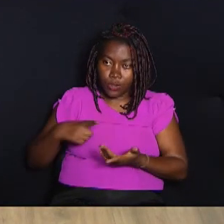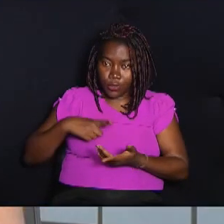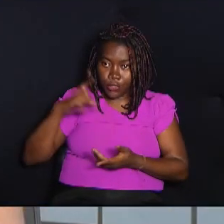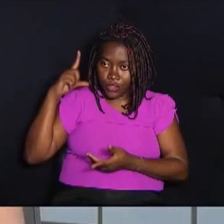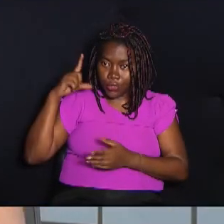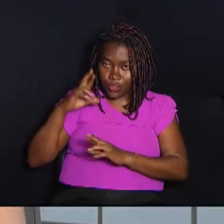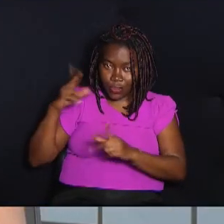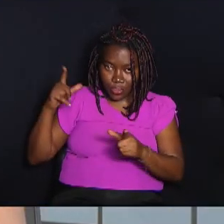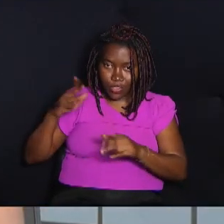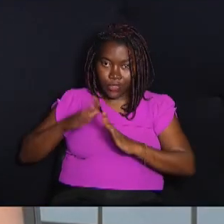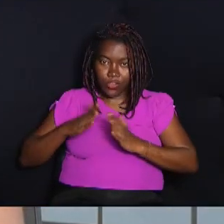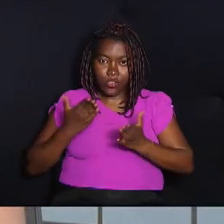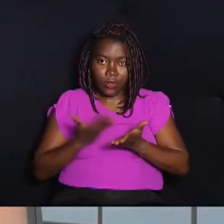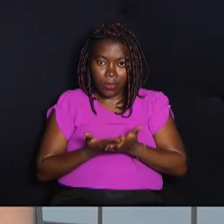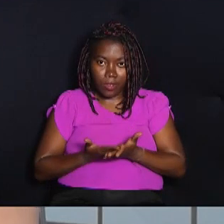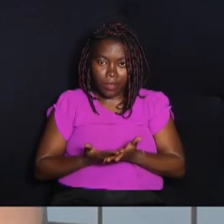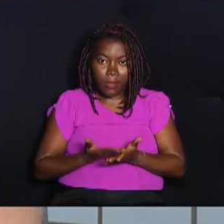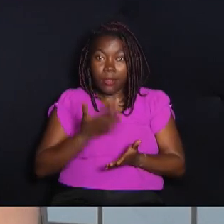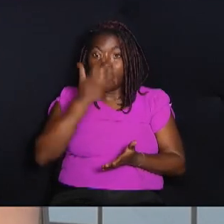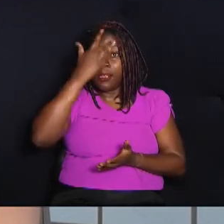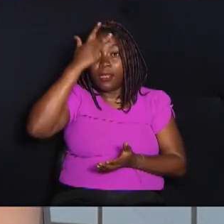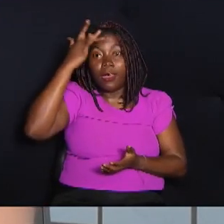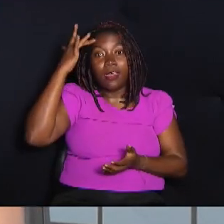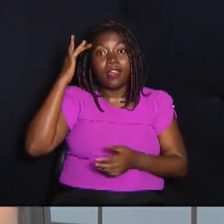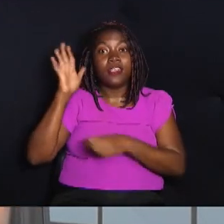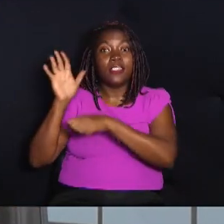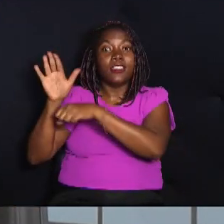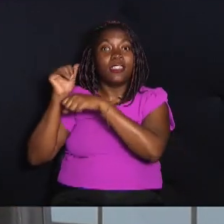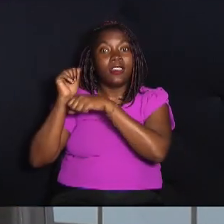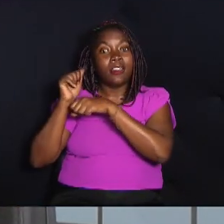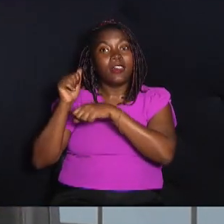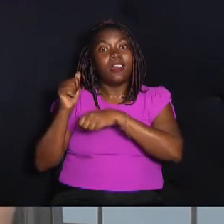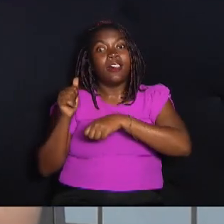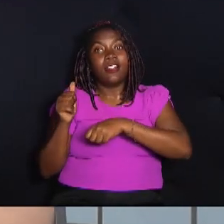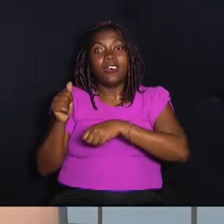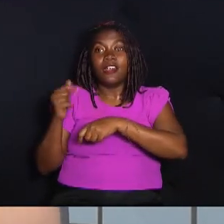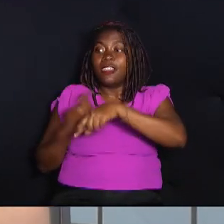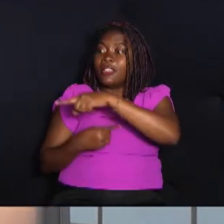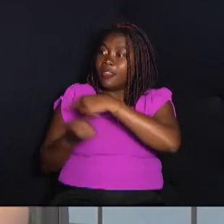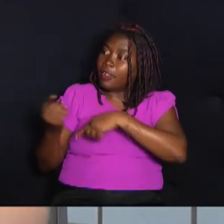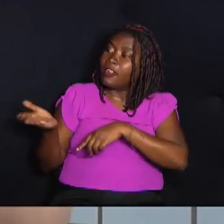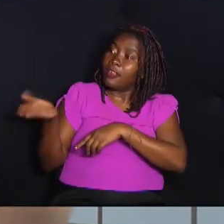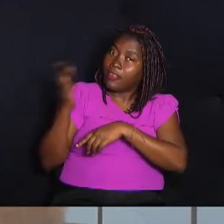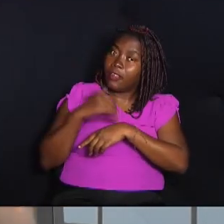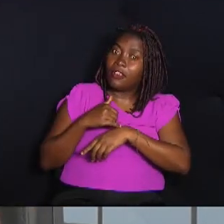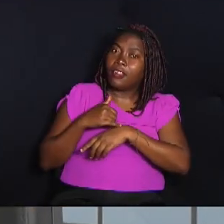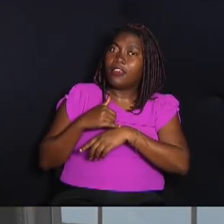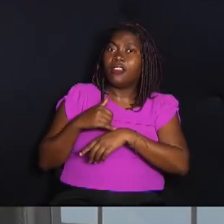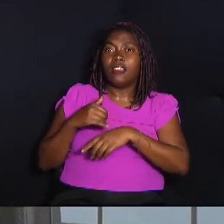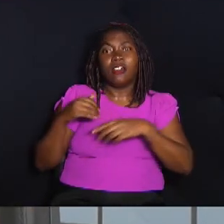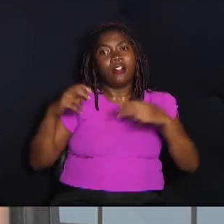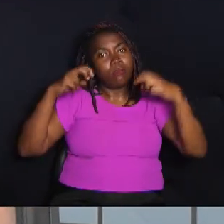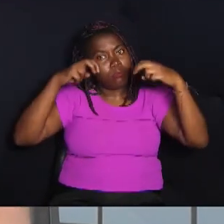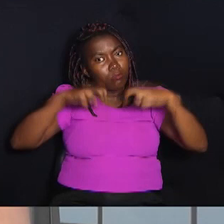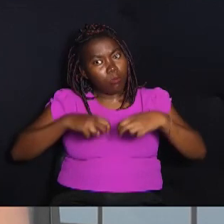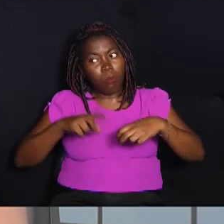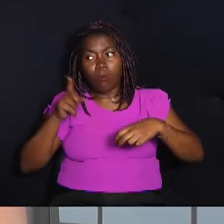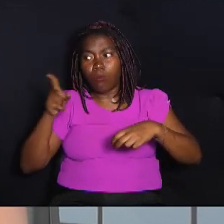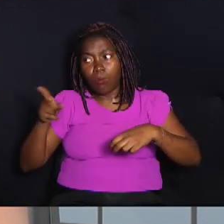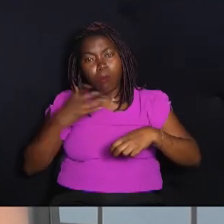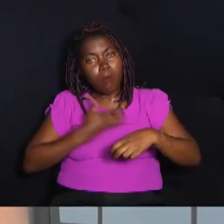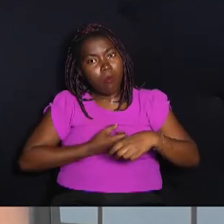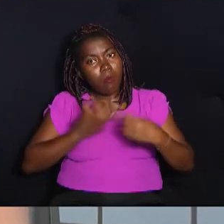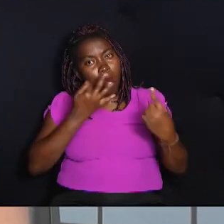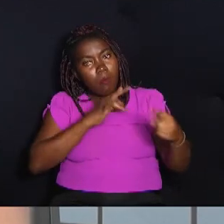na escola, as pessoas chamavam uns aos outros, vamos aqui, você maltratou, você ofendeu o colega.